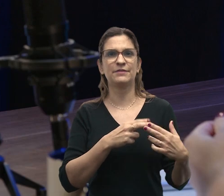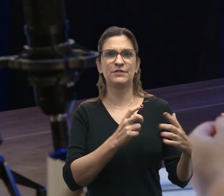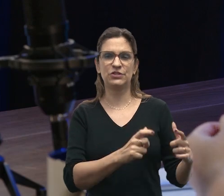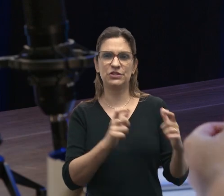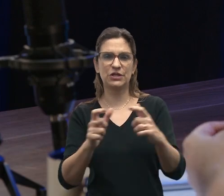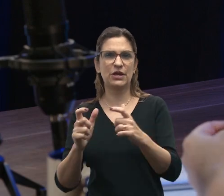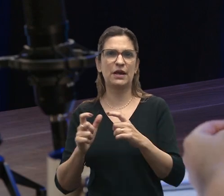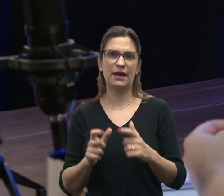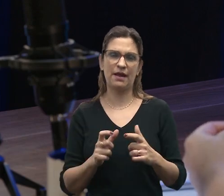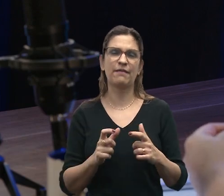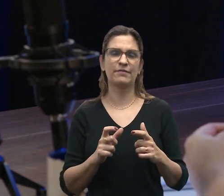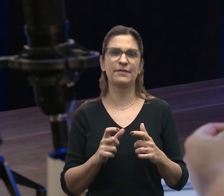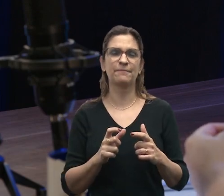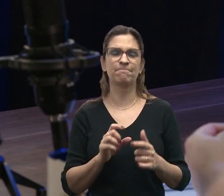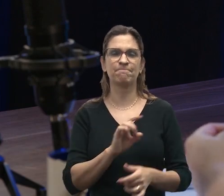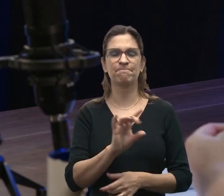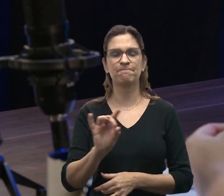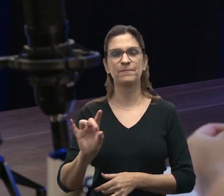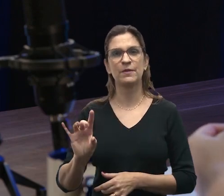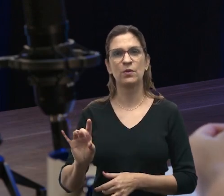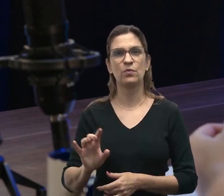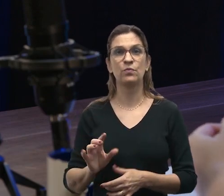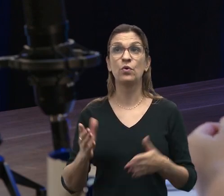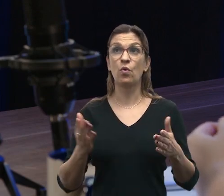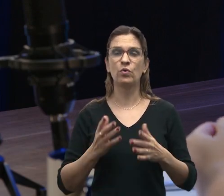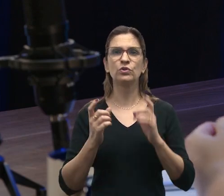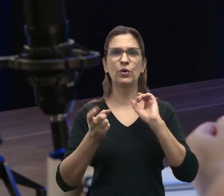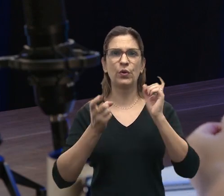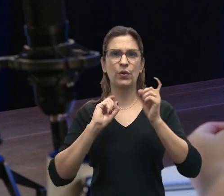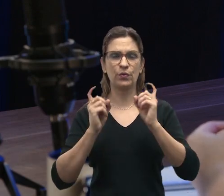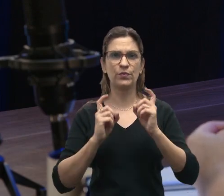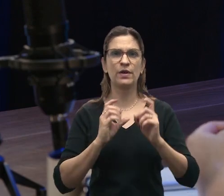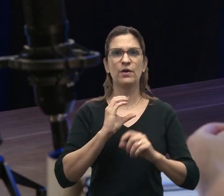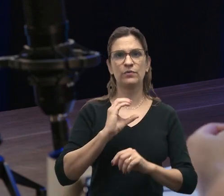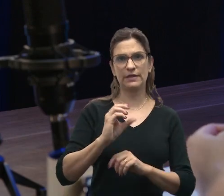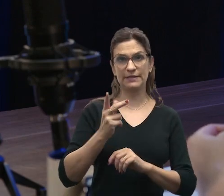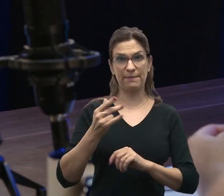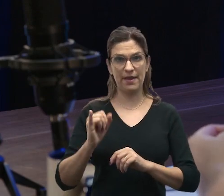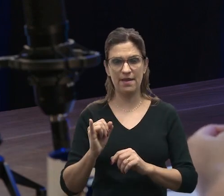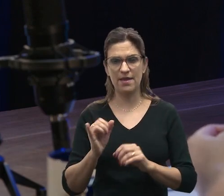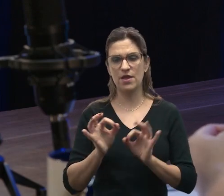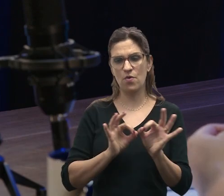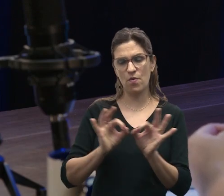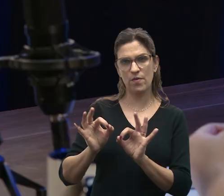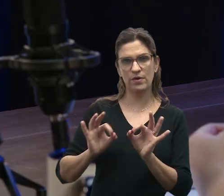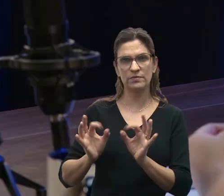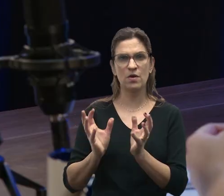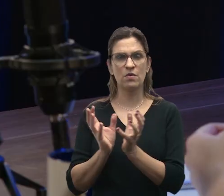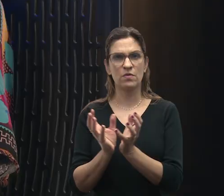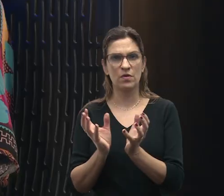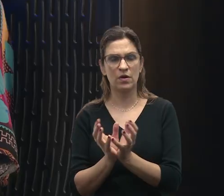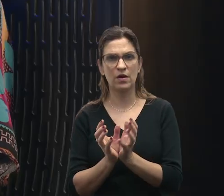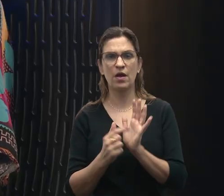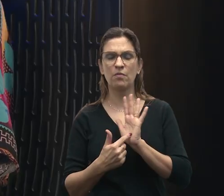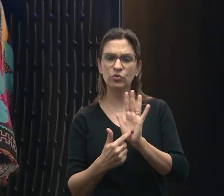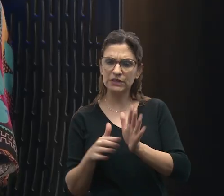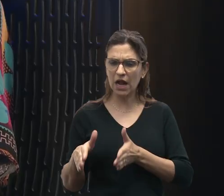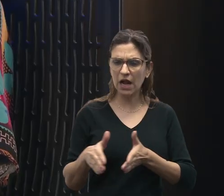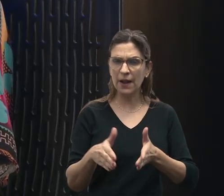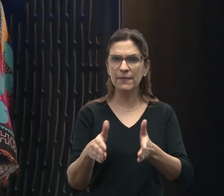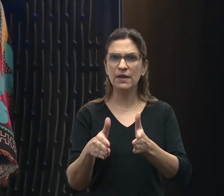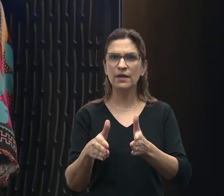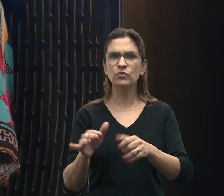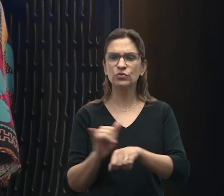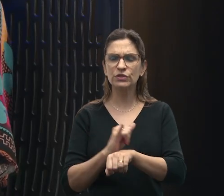mesmo tivemos uma reunião sobre isso lá na CPI. Nós vamos apontar saídas, vamos apontar caminhos, mas o